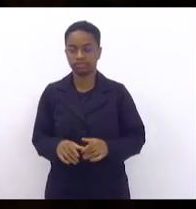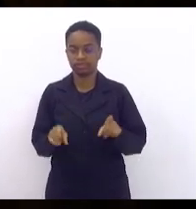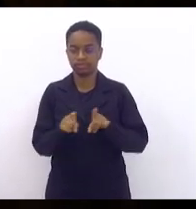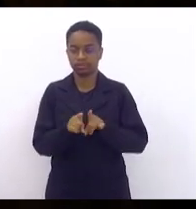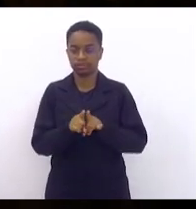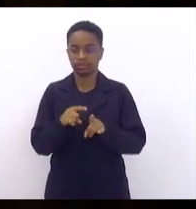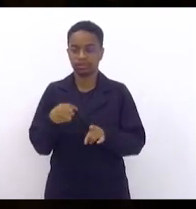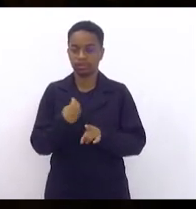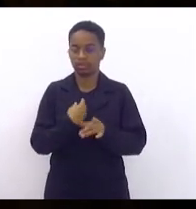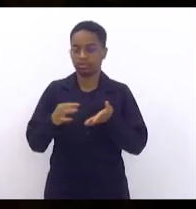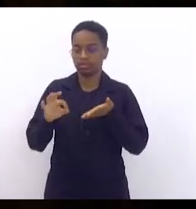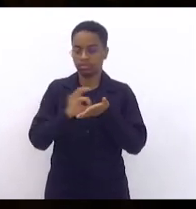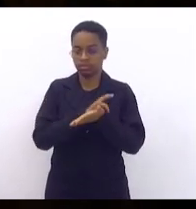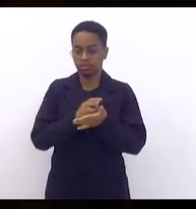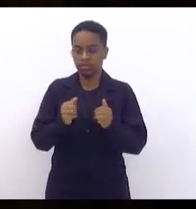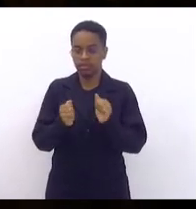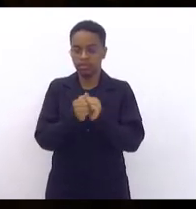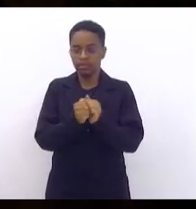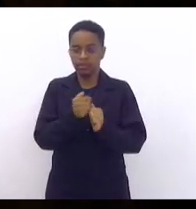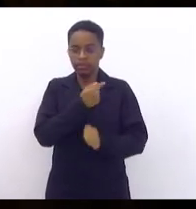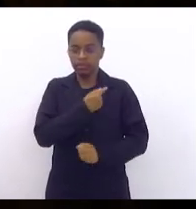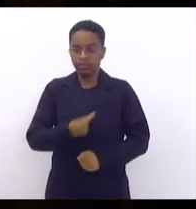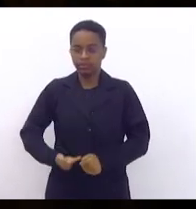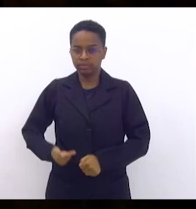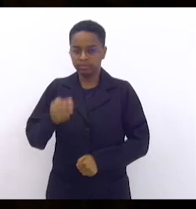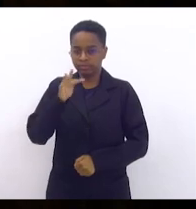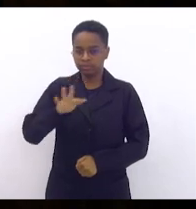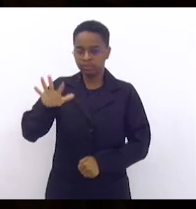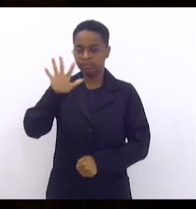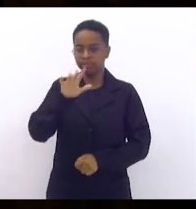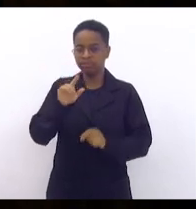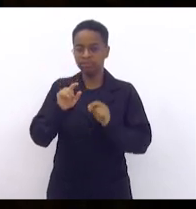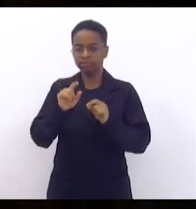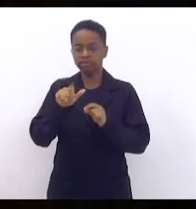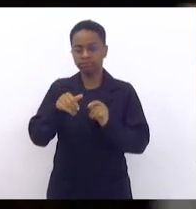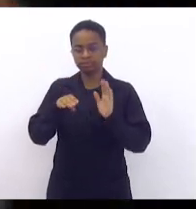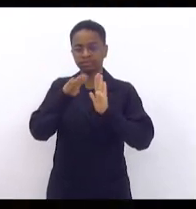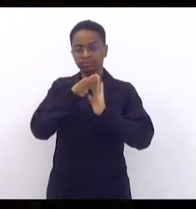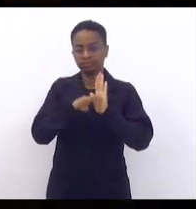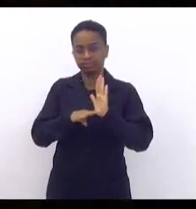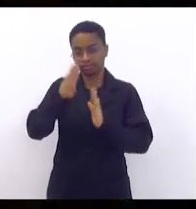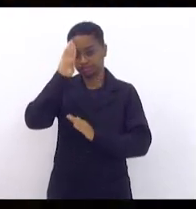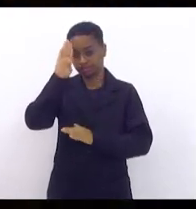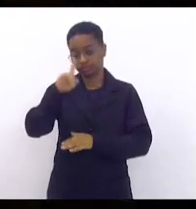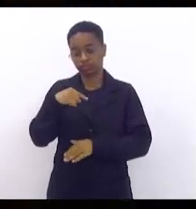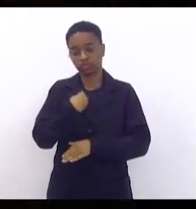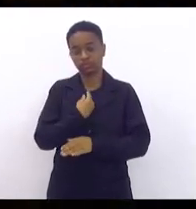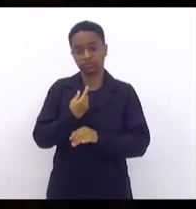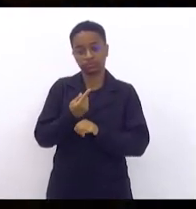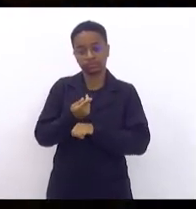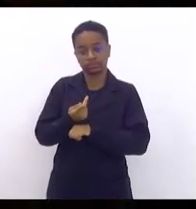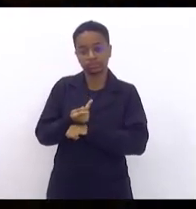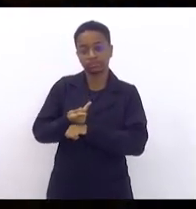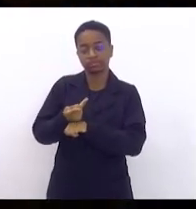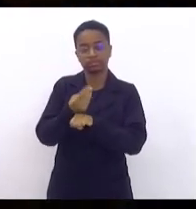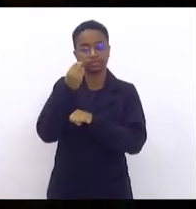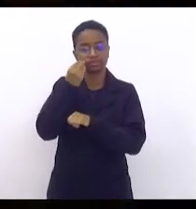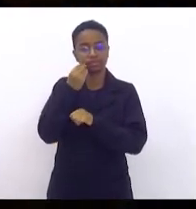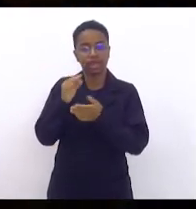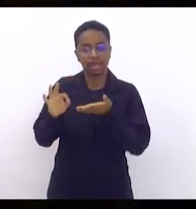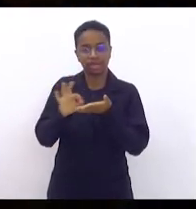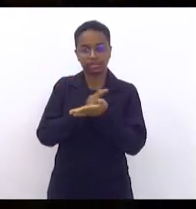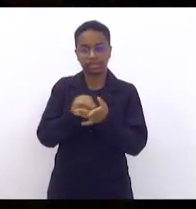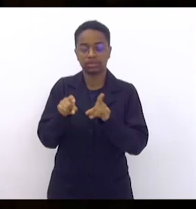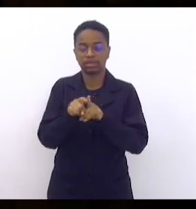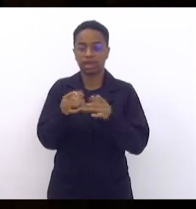também com o Governo Federal para o catador que é um programa para a gente fundamental a gente estava desde Maio buscando a assinatura desse programa a gente fez